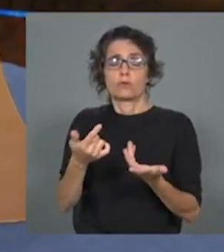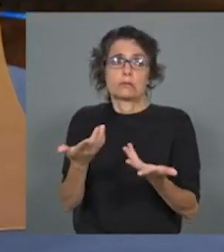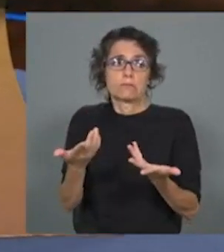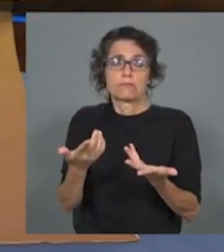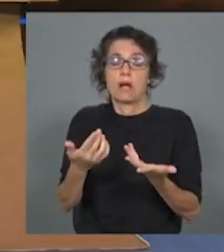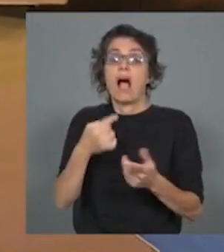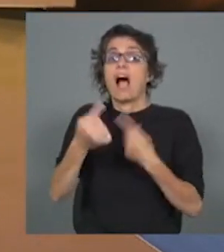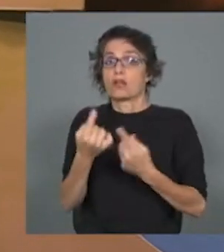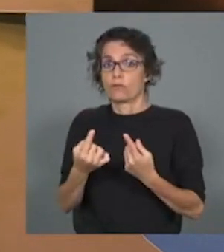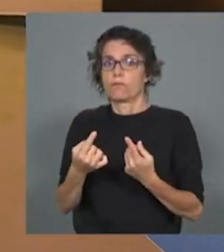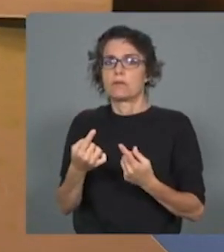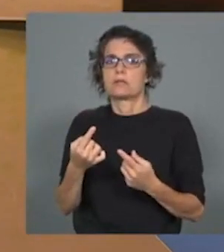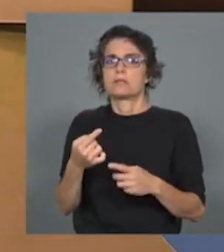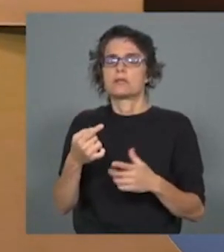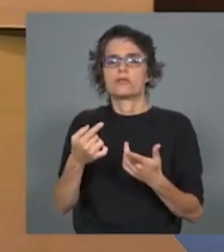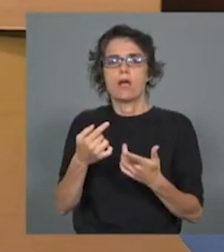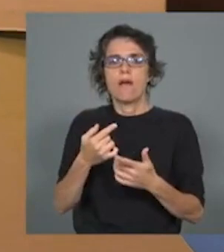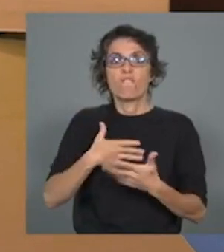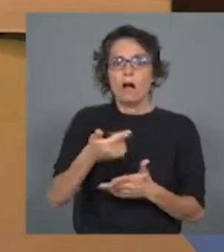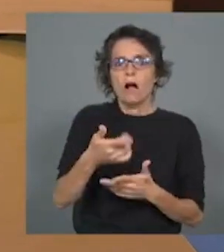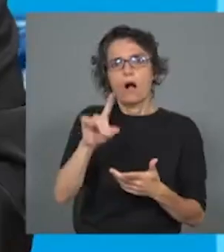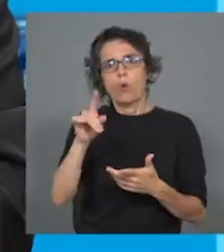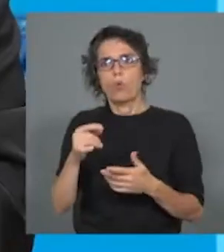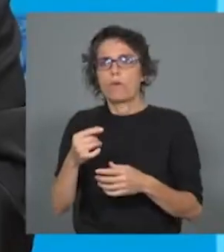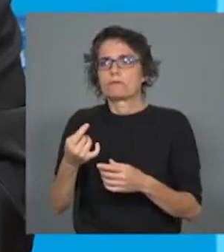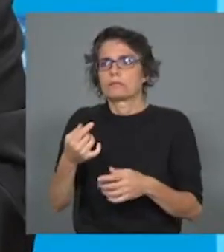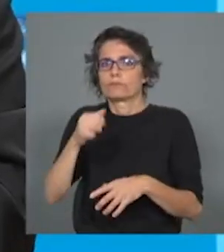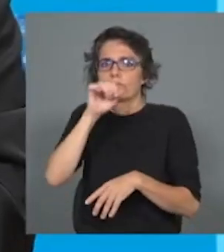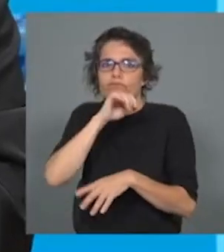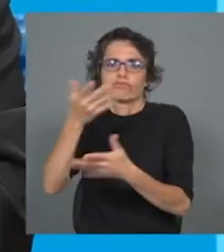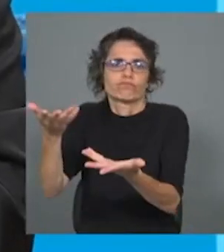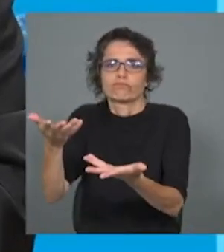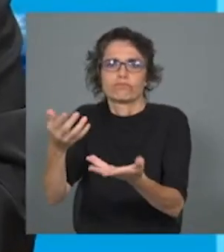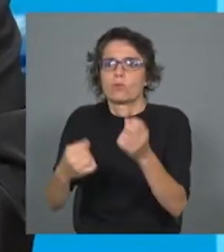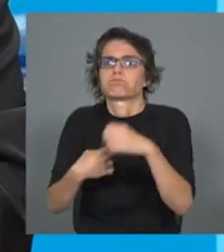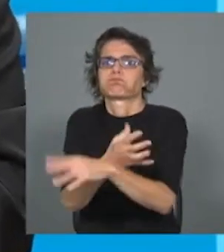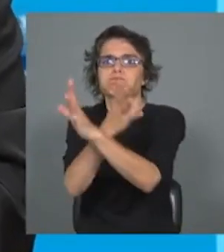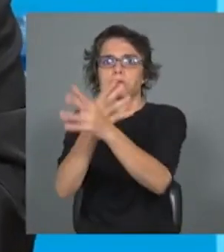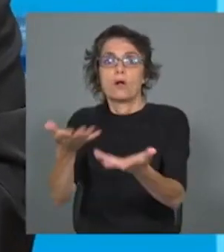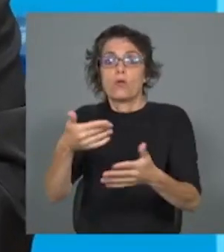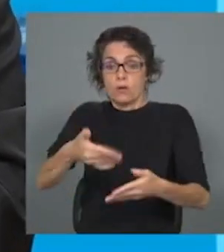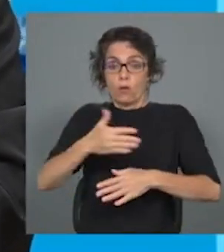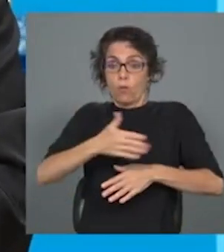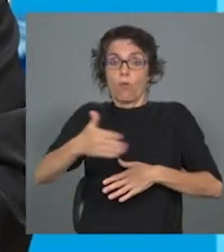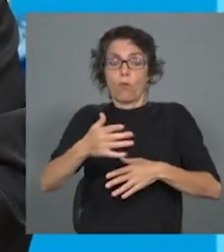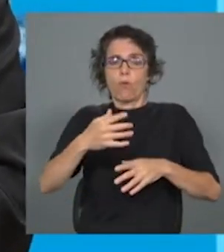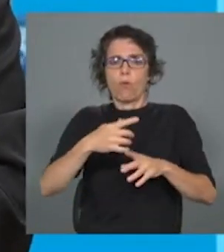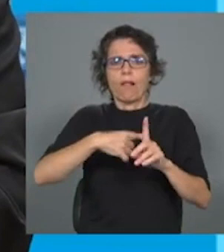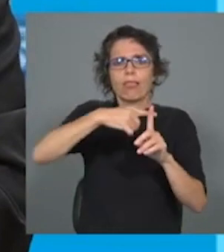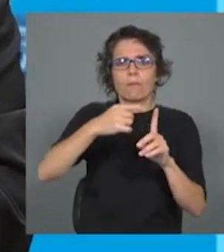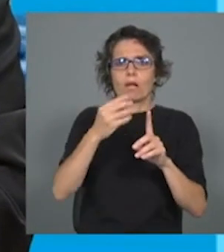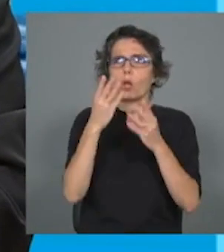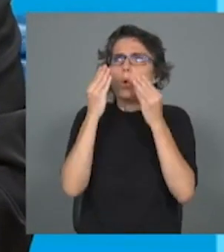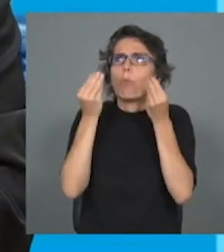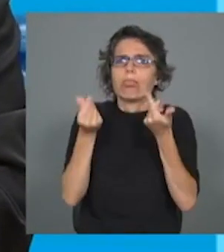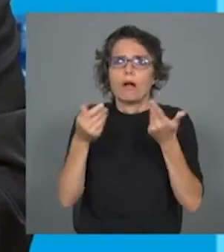de propósito, causamos os incêndios. E nós estamos num contexto que as temperaturas, a umidade e os ventos convidam a que